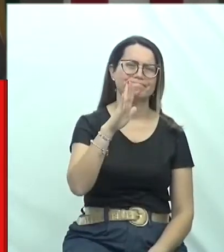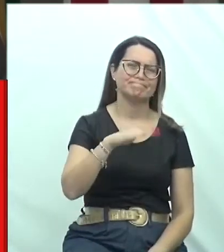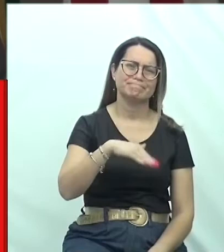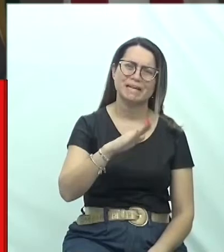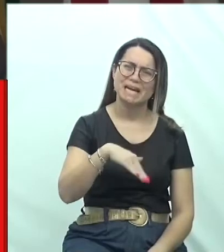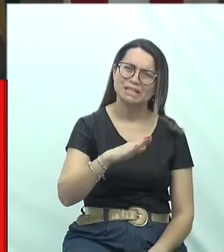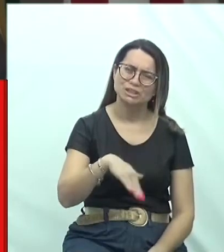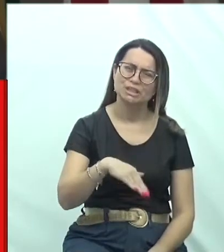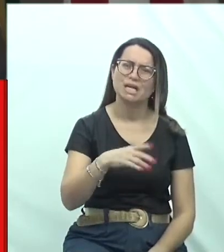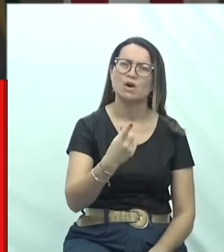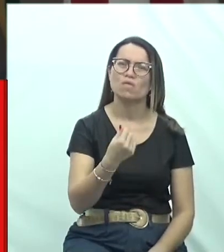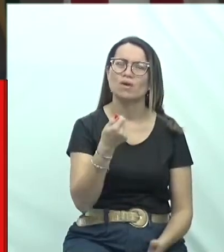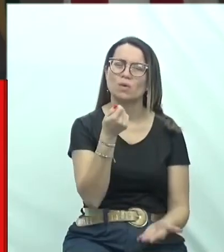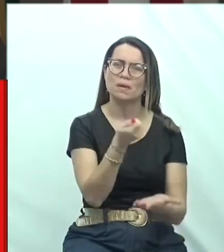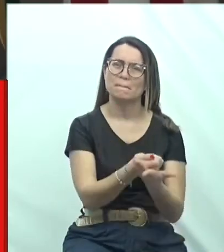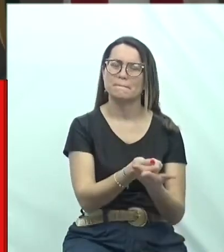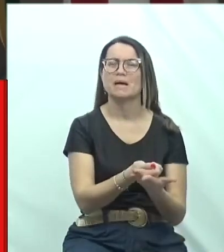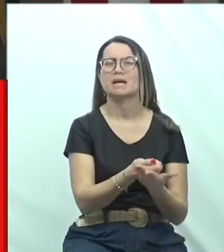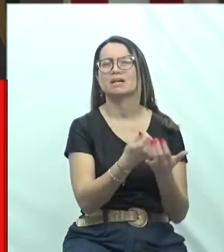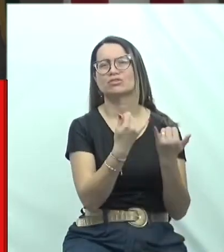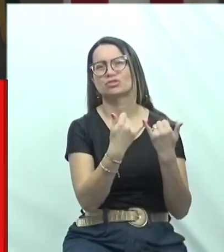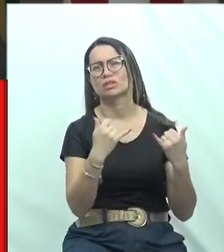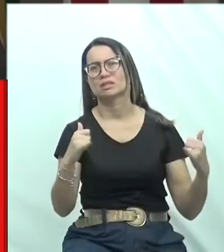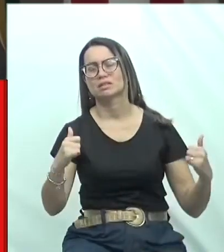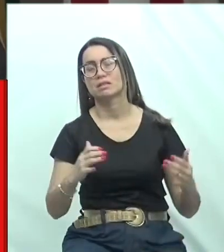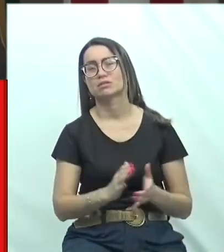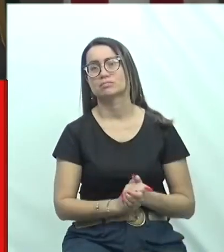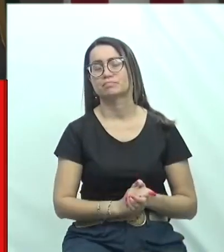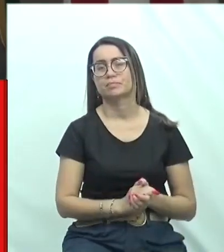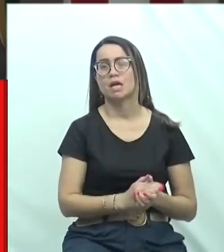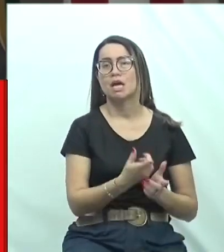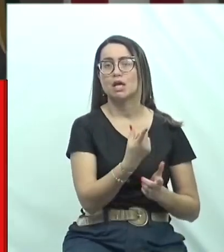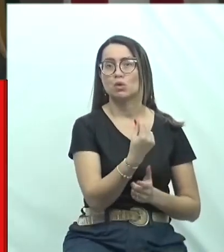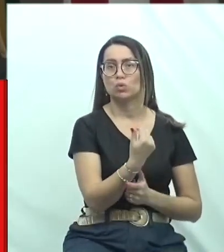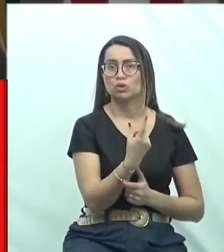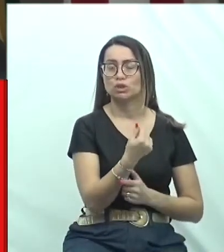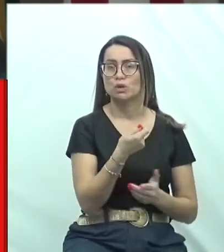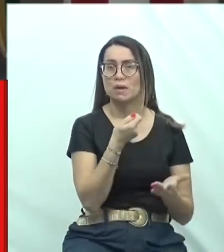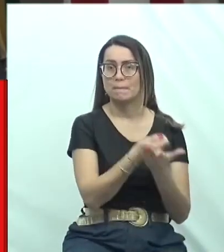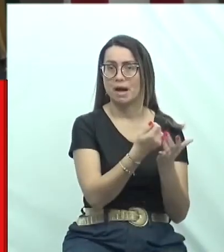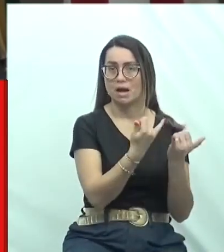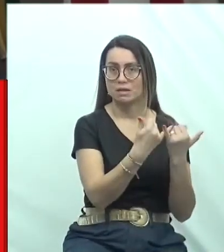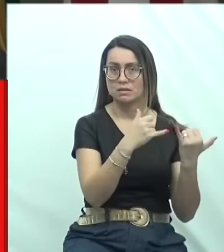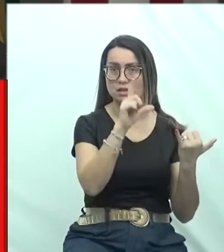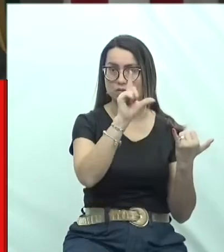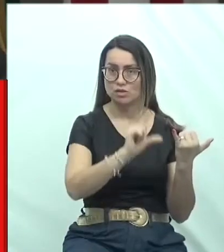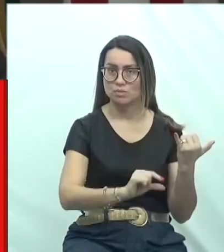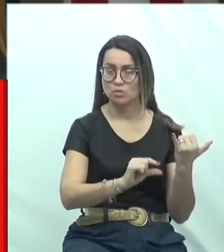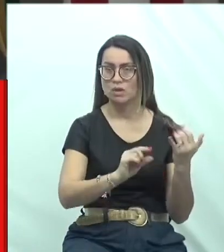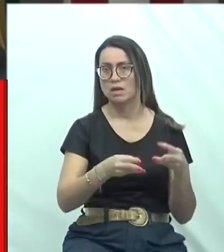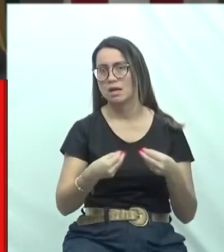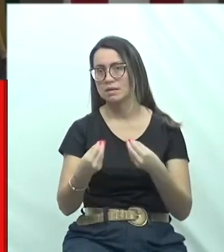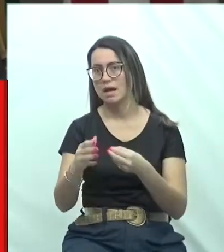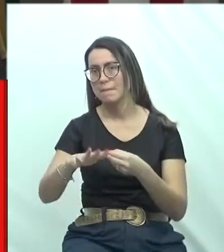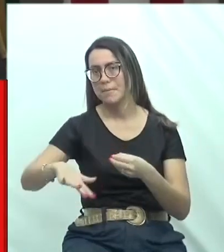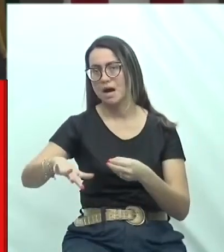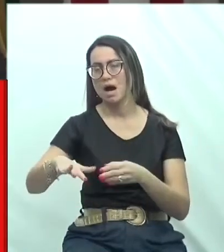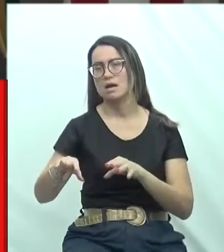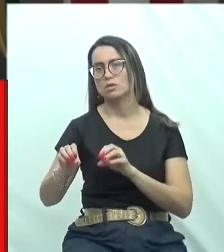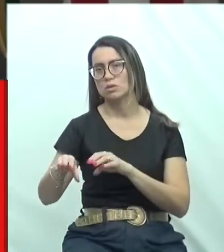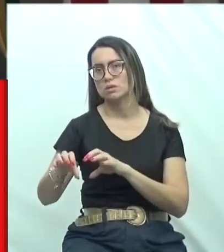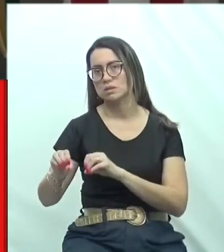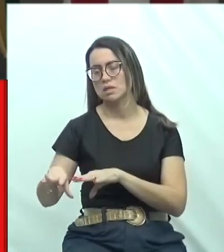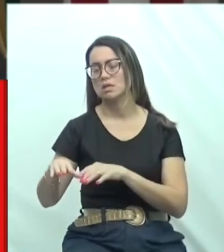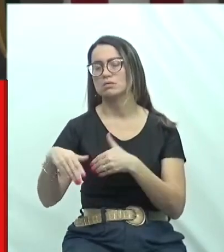justamente para investir em áreas importantes como a educação, a saúde, né? E o gasto com energia no nosso município deve